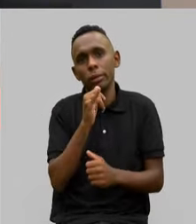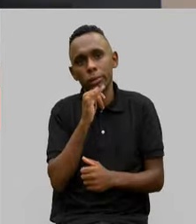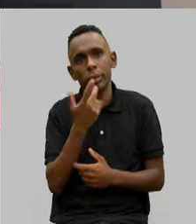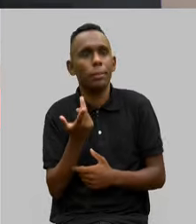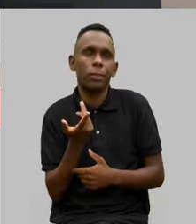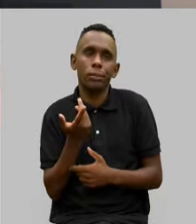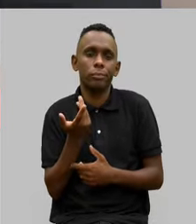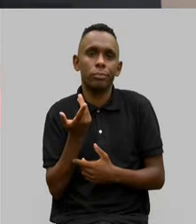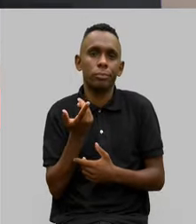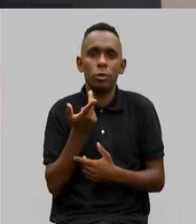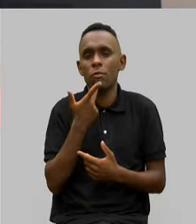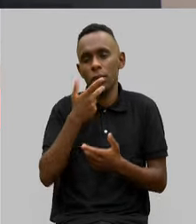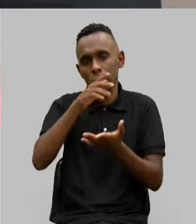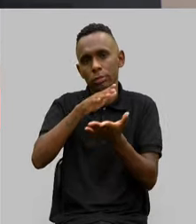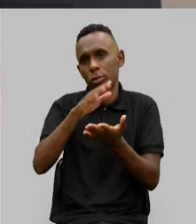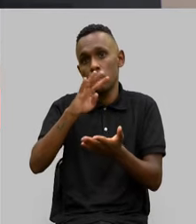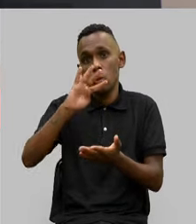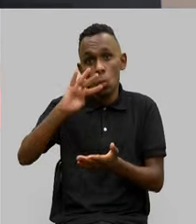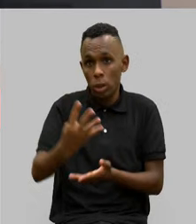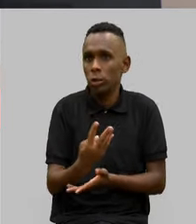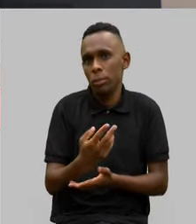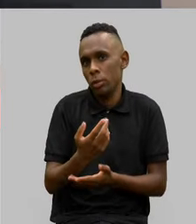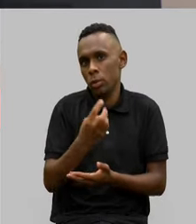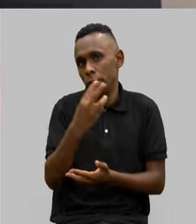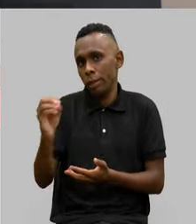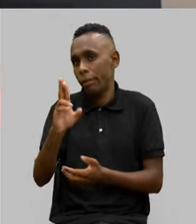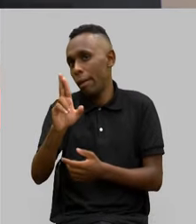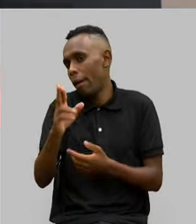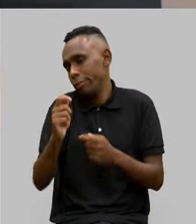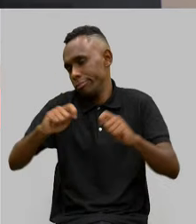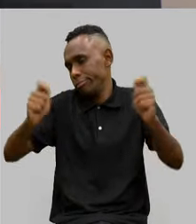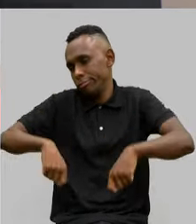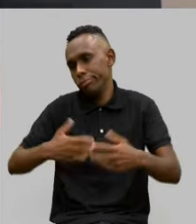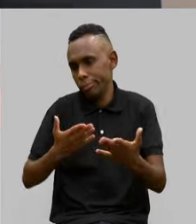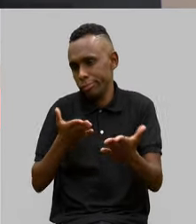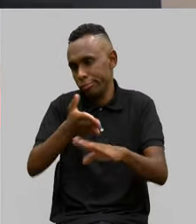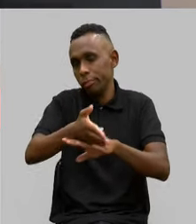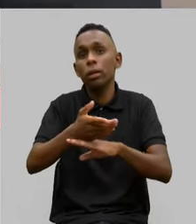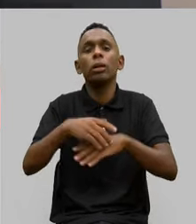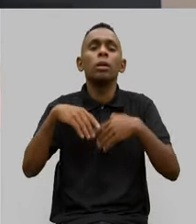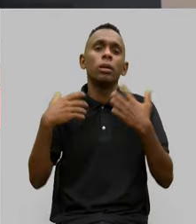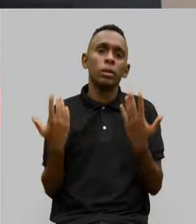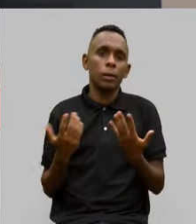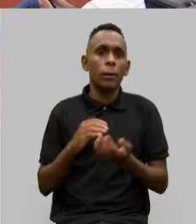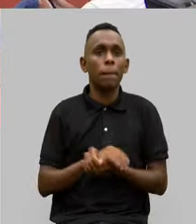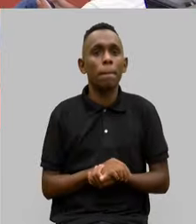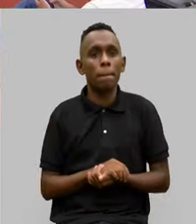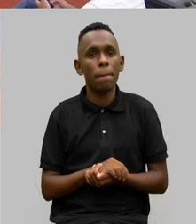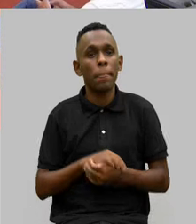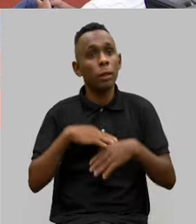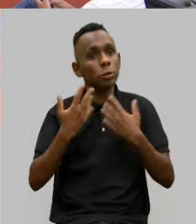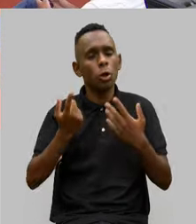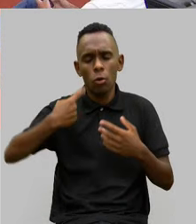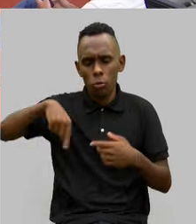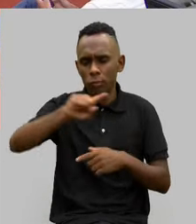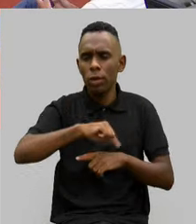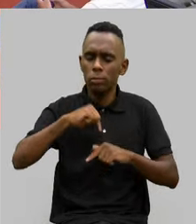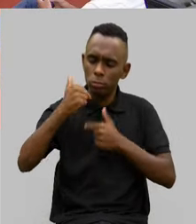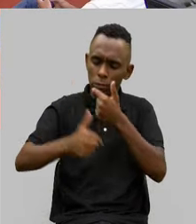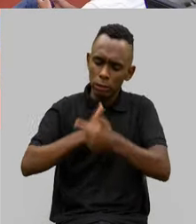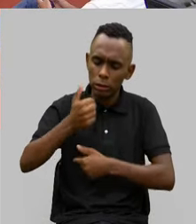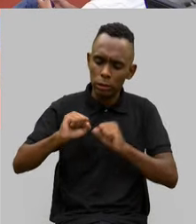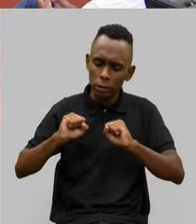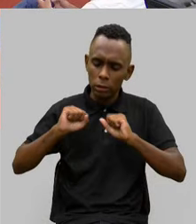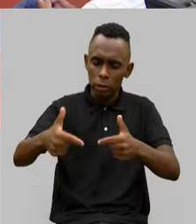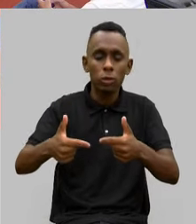exemplo um que eu aí de R 4300 então Eh vivo SUS eh e vamos lutar que de fato